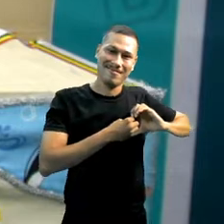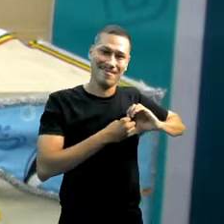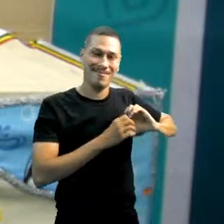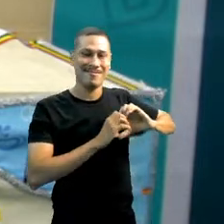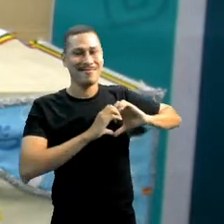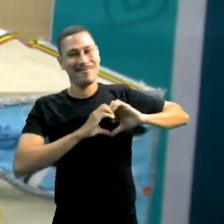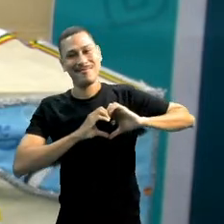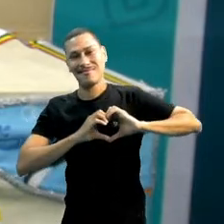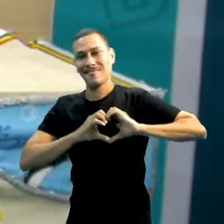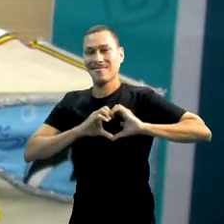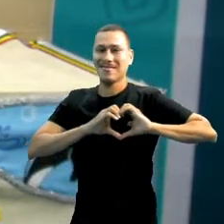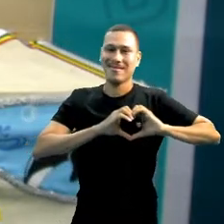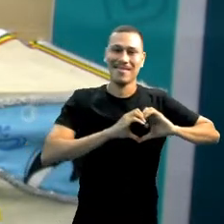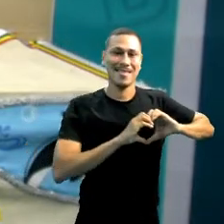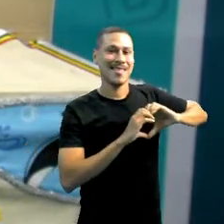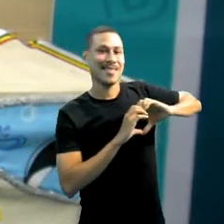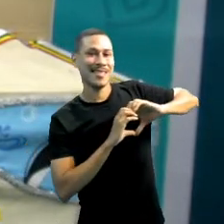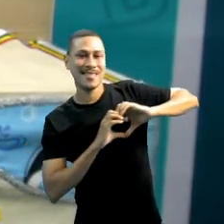coração.